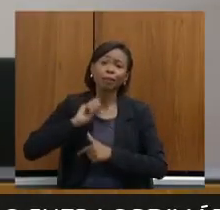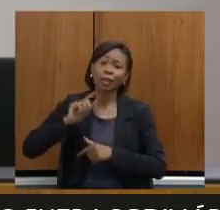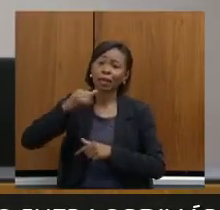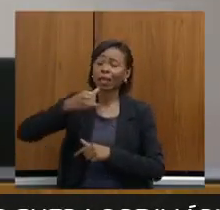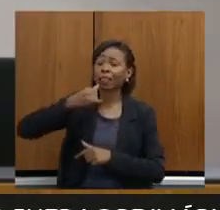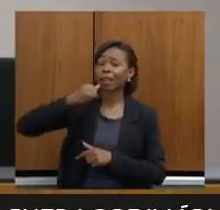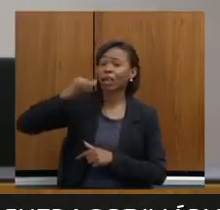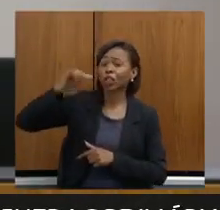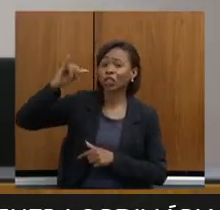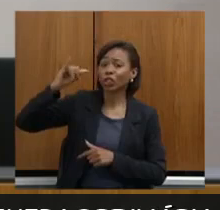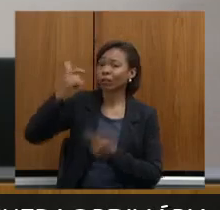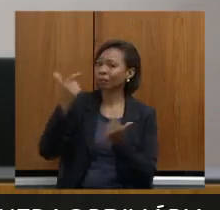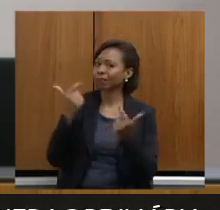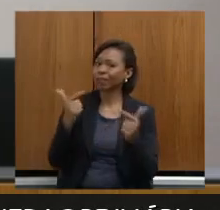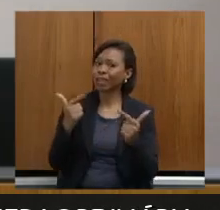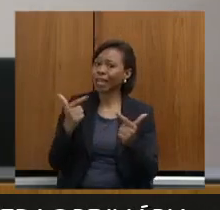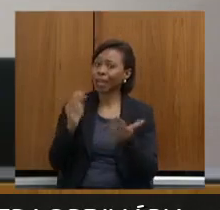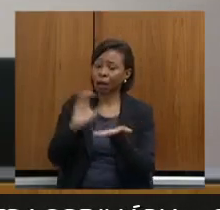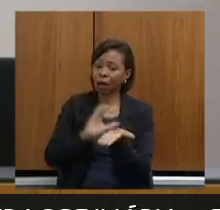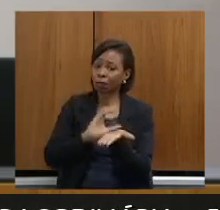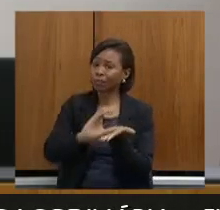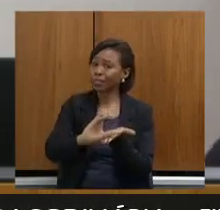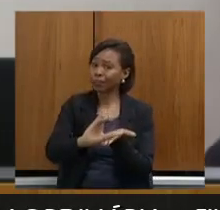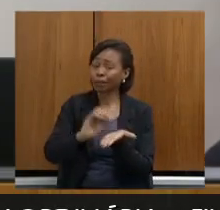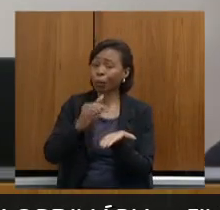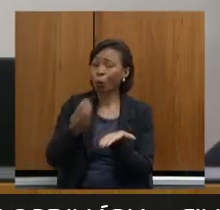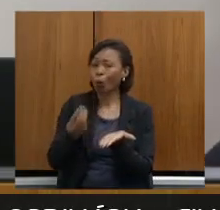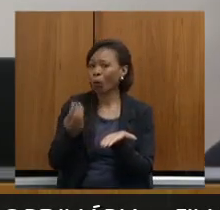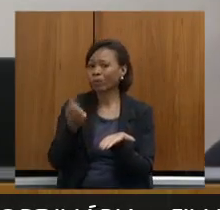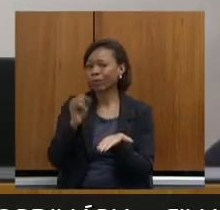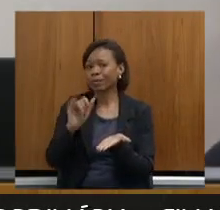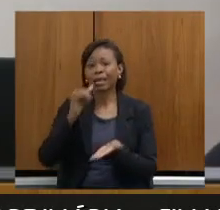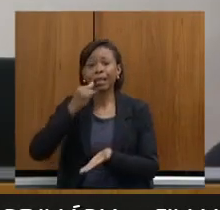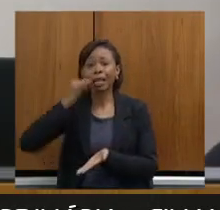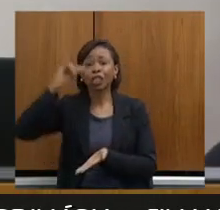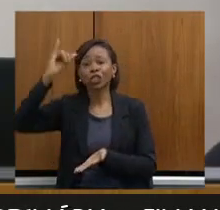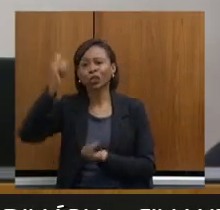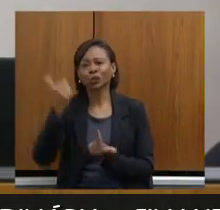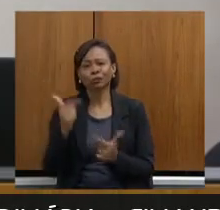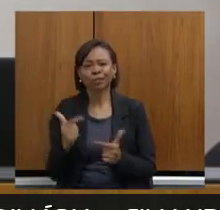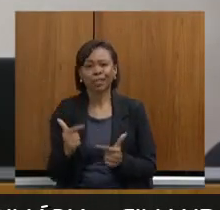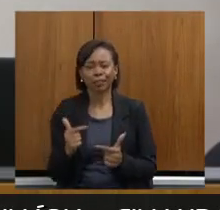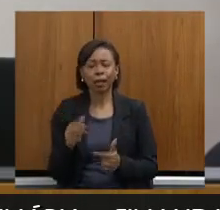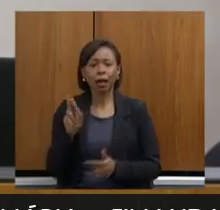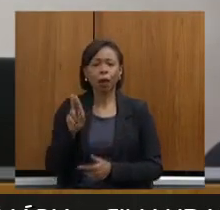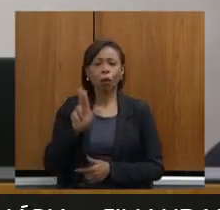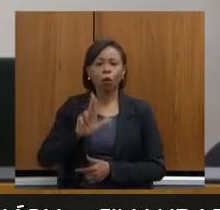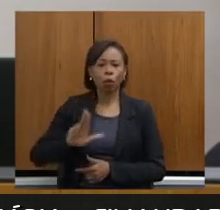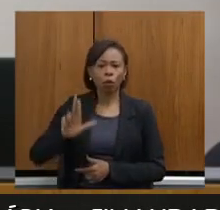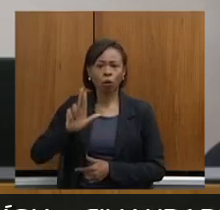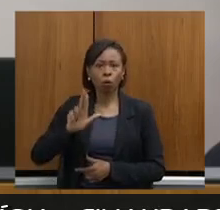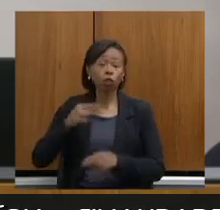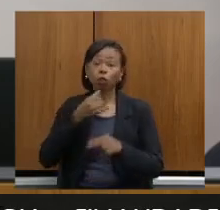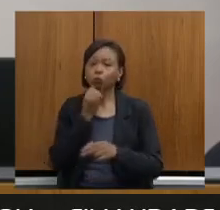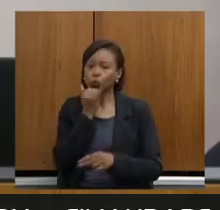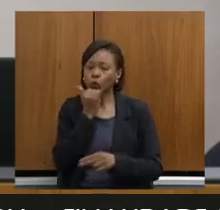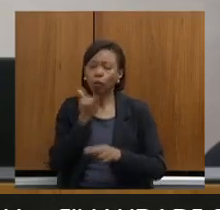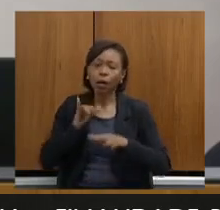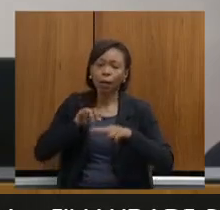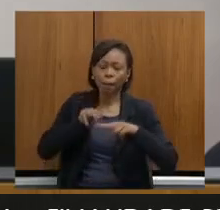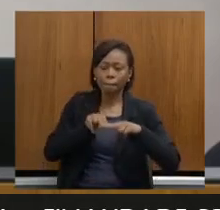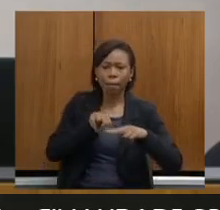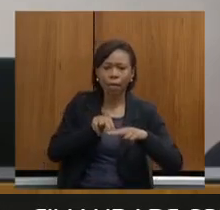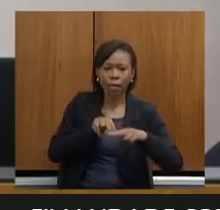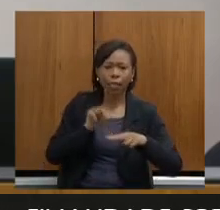para quem quer fazer investimento nós temos em Uberaba é o frigorífico de frango